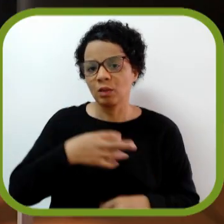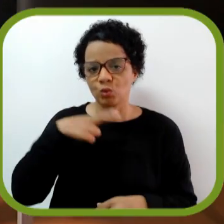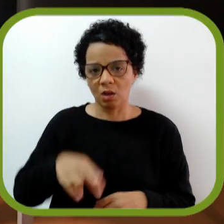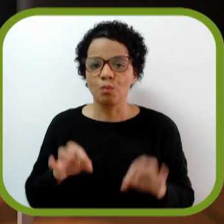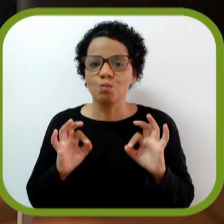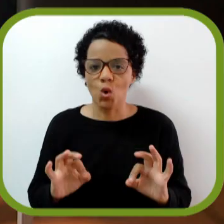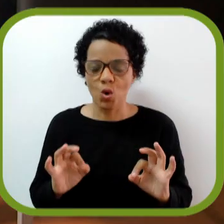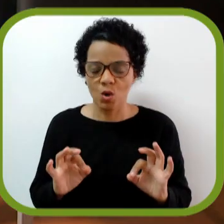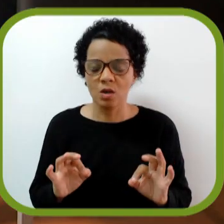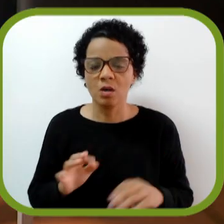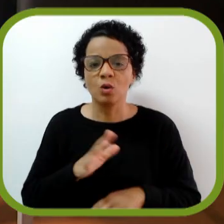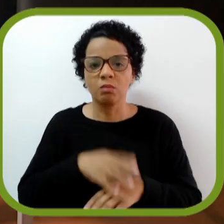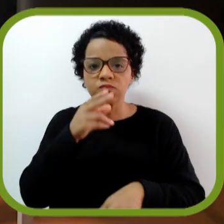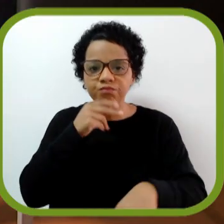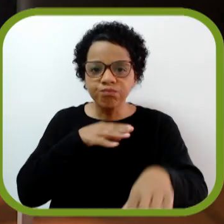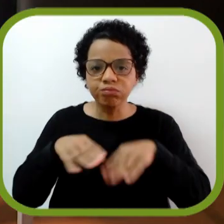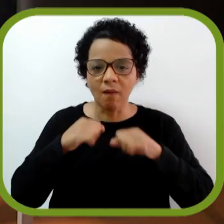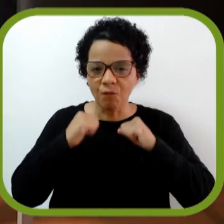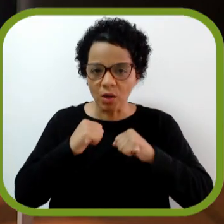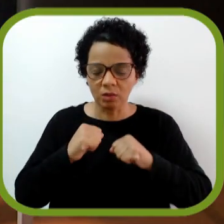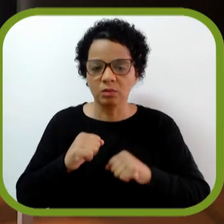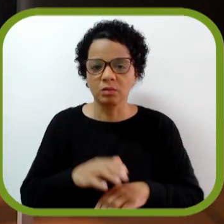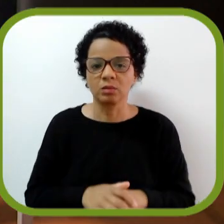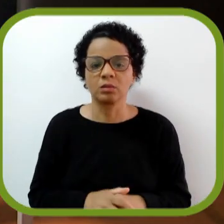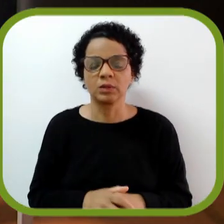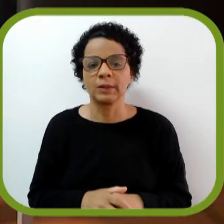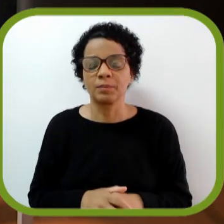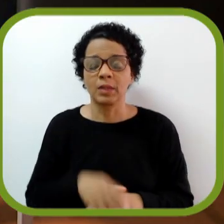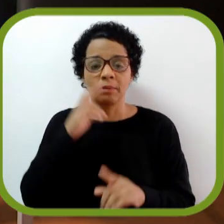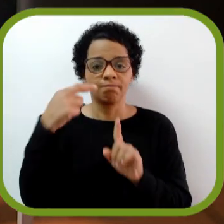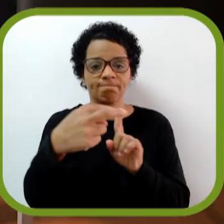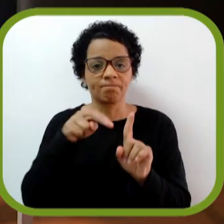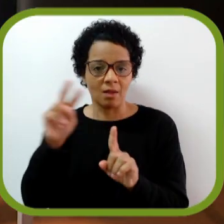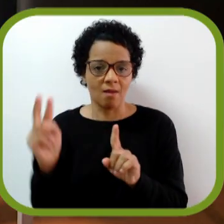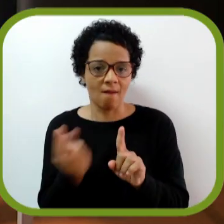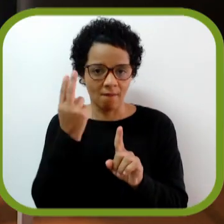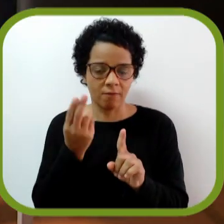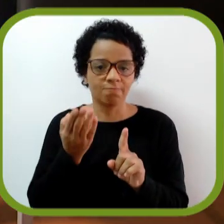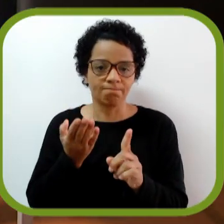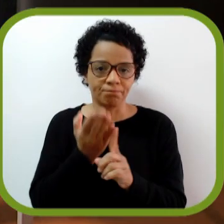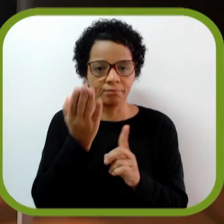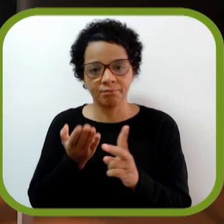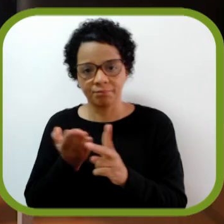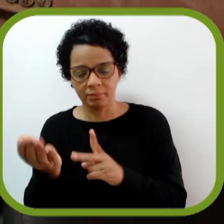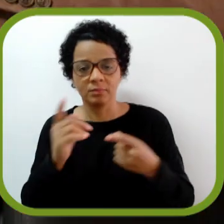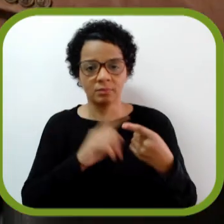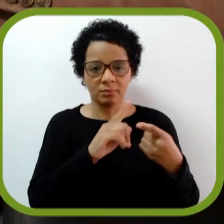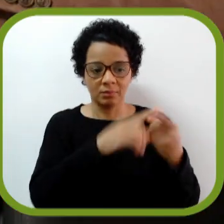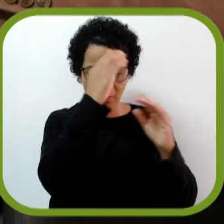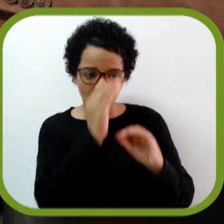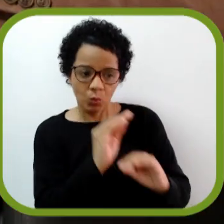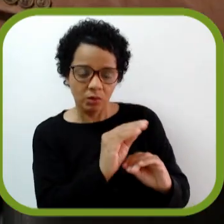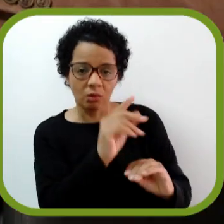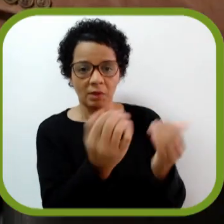está devidamente preparado para um grande evento sísmico? Há duas perspectivas na resposta a essa pergunta. Uma tem que ver